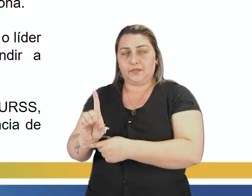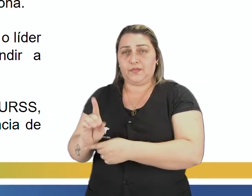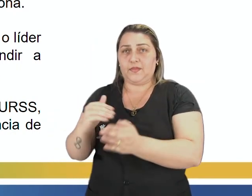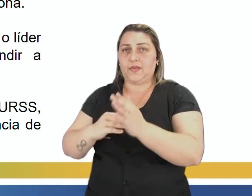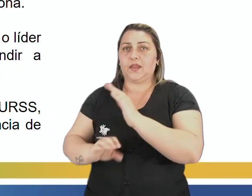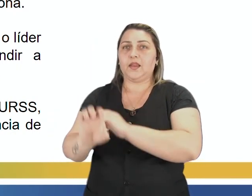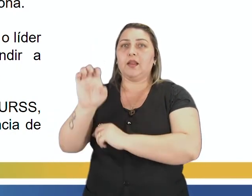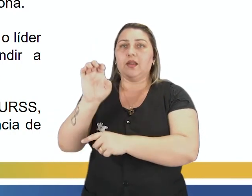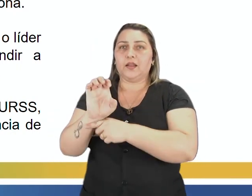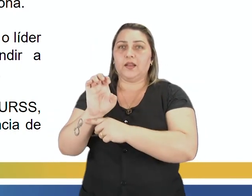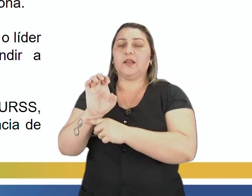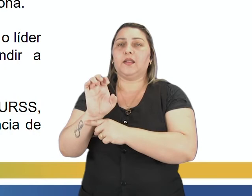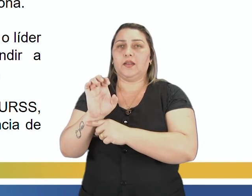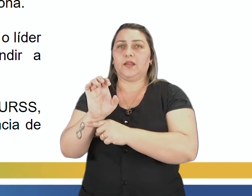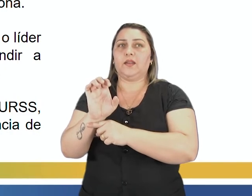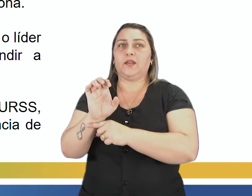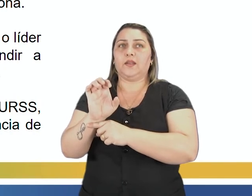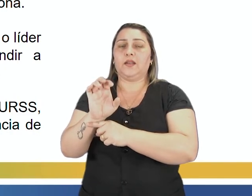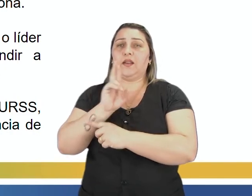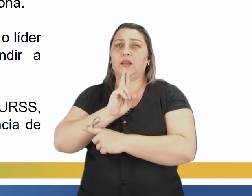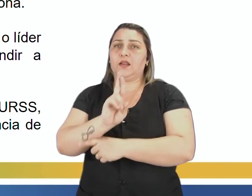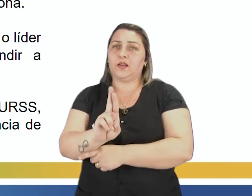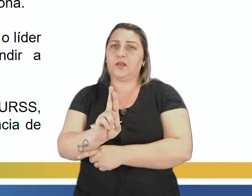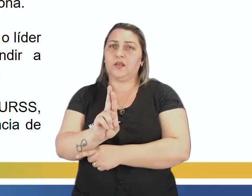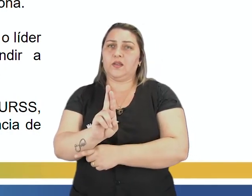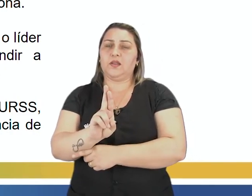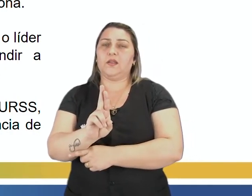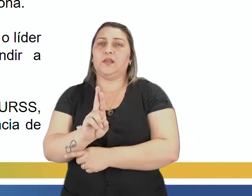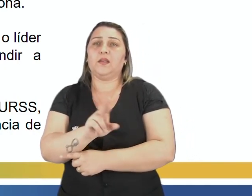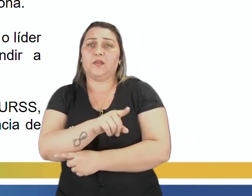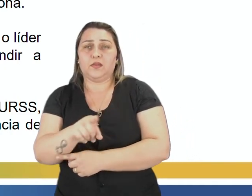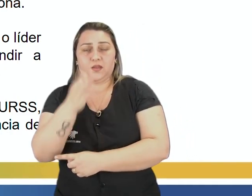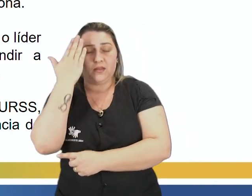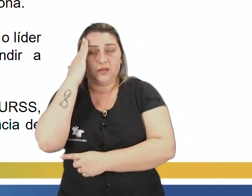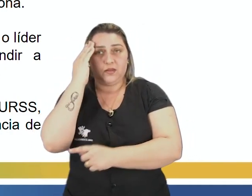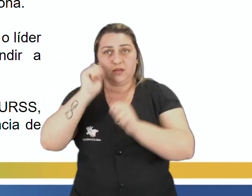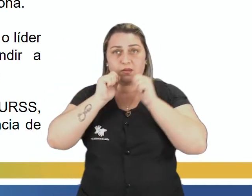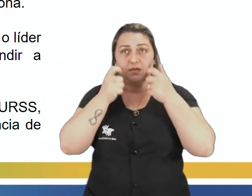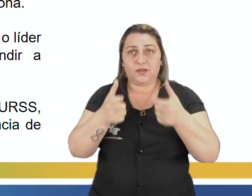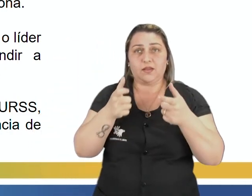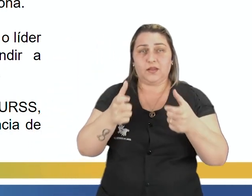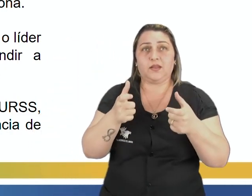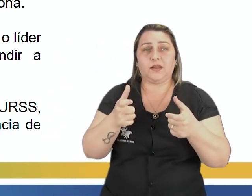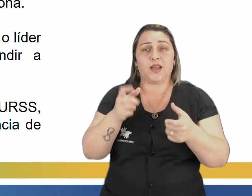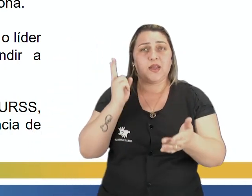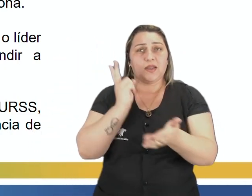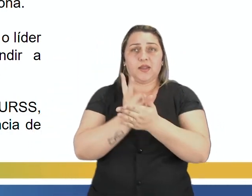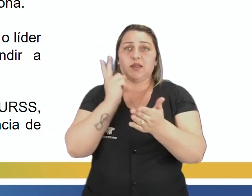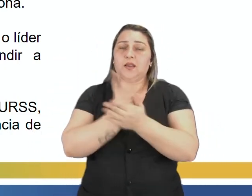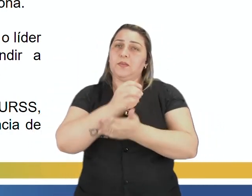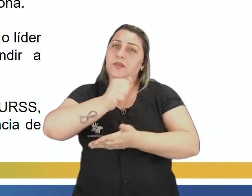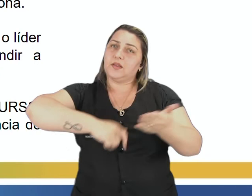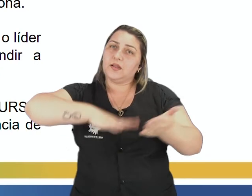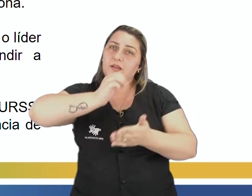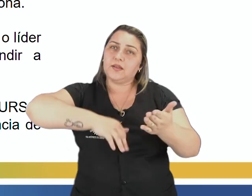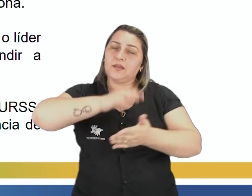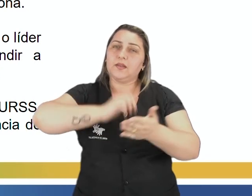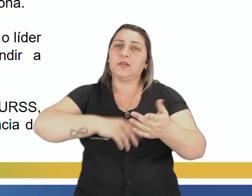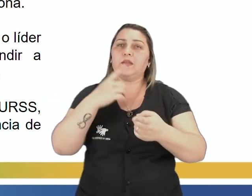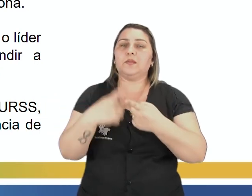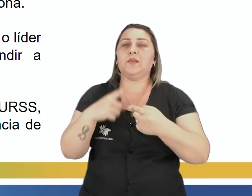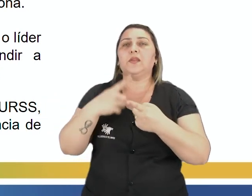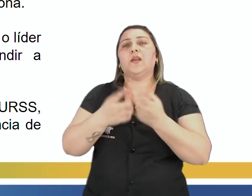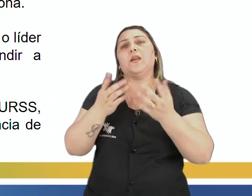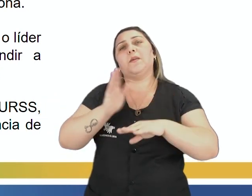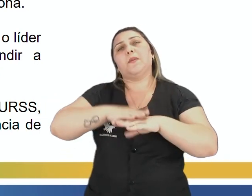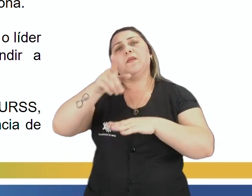alternativas bem exemplar. E vamos para a resposta, eu quero comentar a resposta para vocês ficarem atentos. Eu sempre lanço assim as atividades, pessoal, porque eu